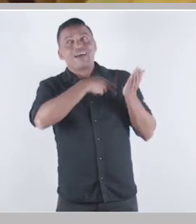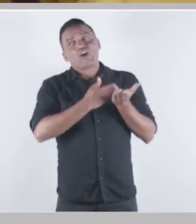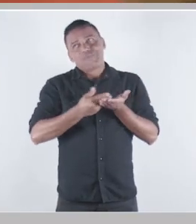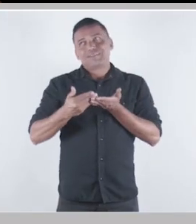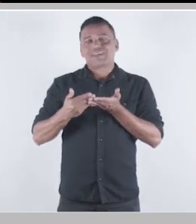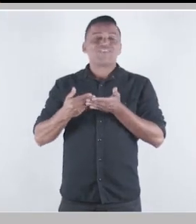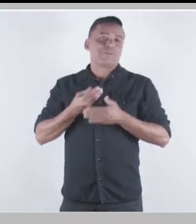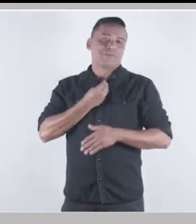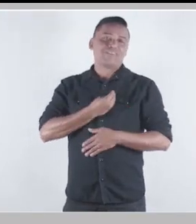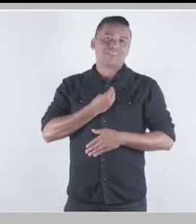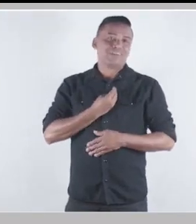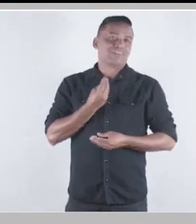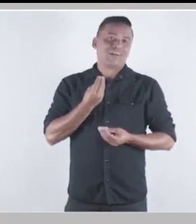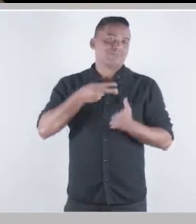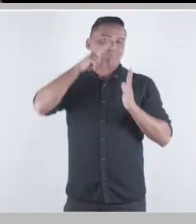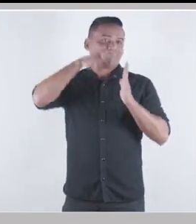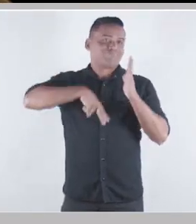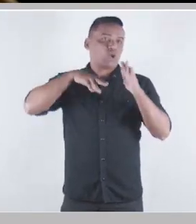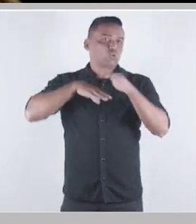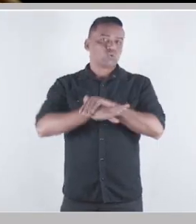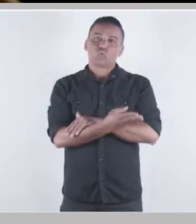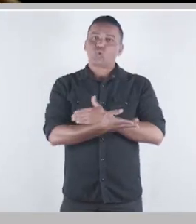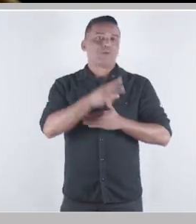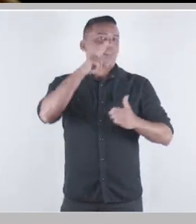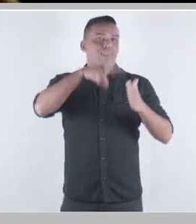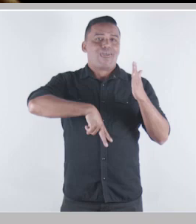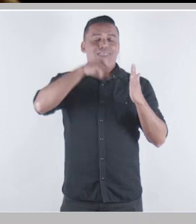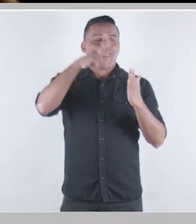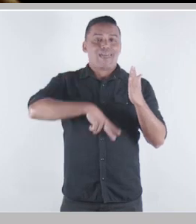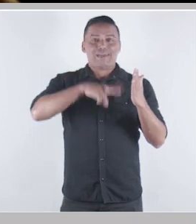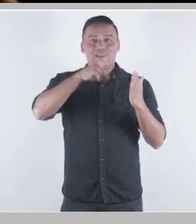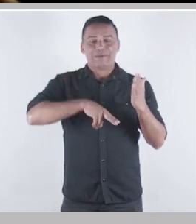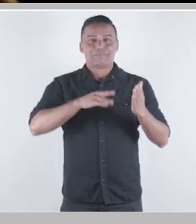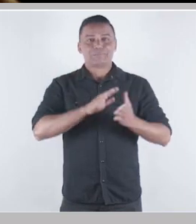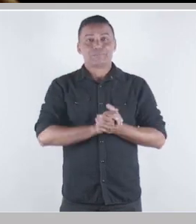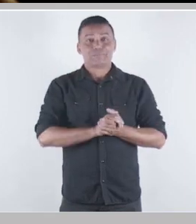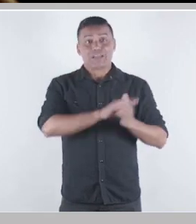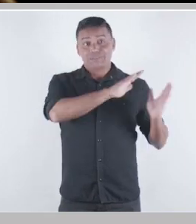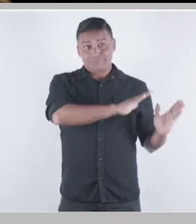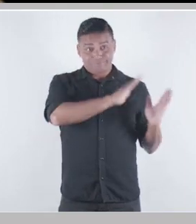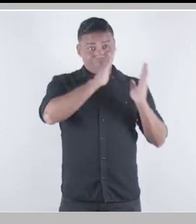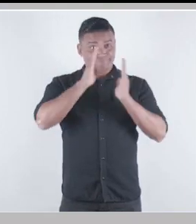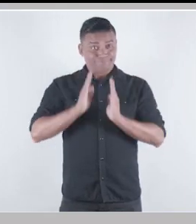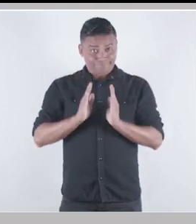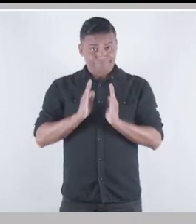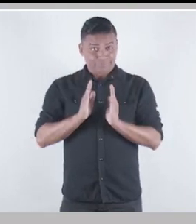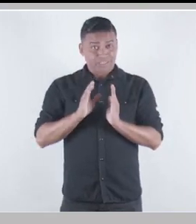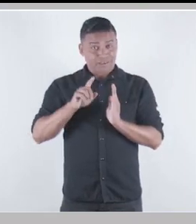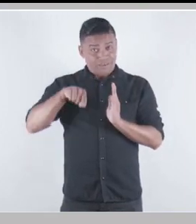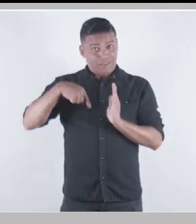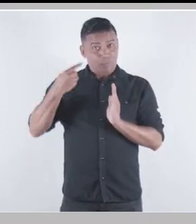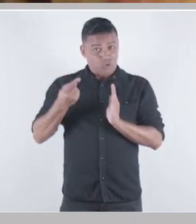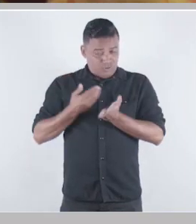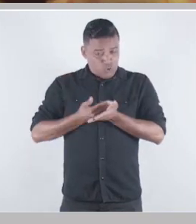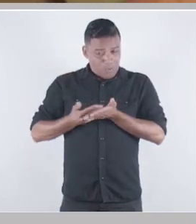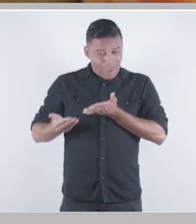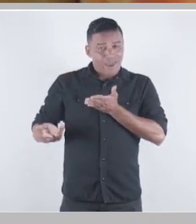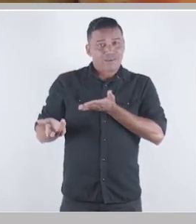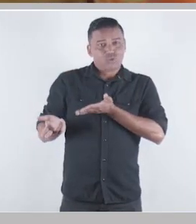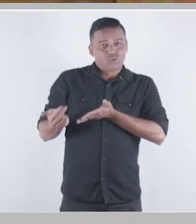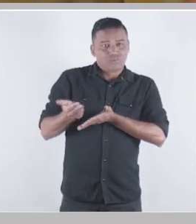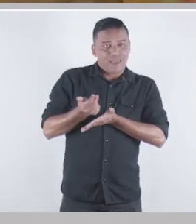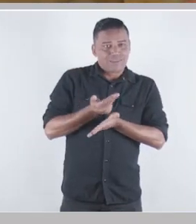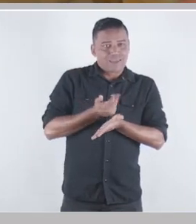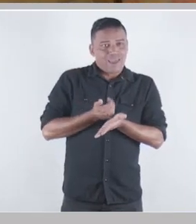assim. Depois dessa etapa, assim, do esboço, do começo do desenho, onde que eu marquei